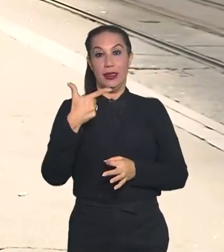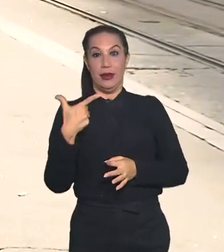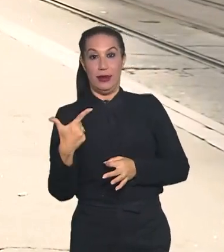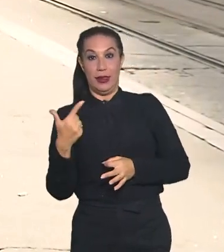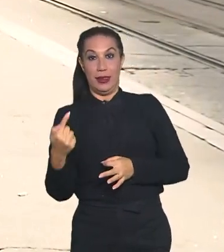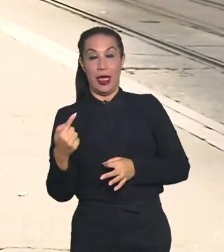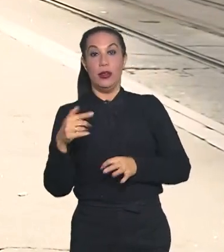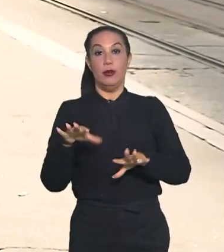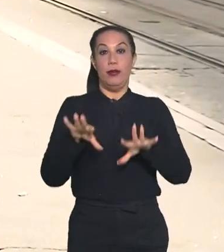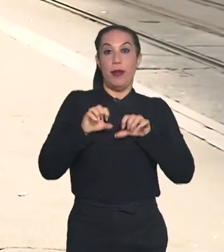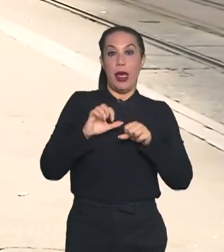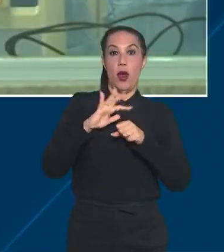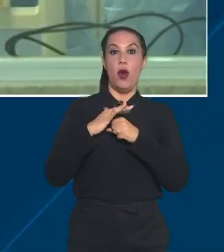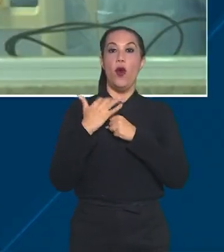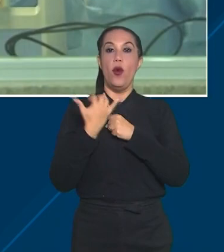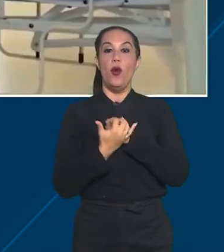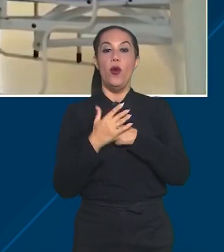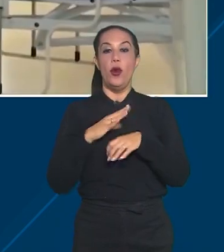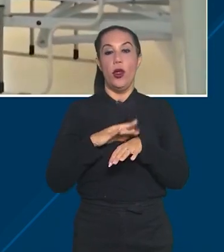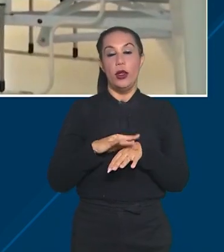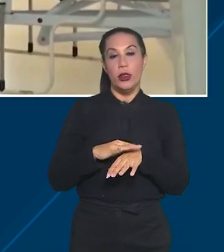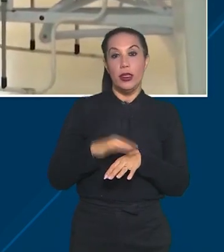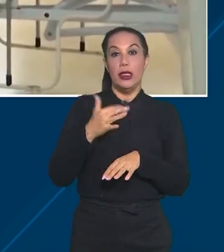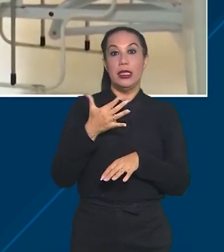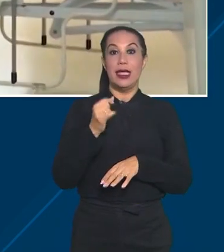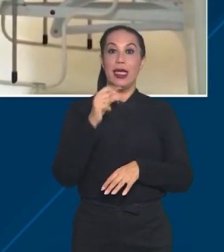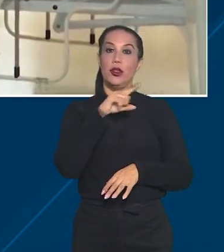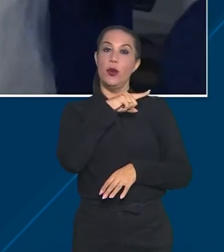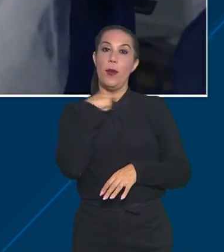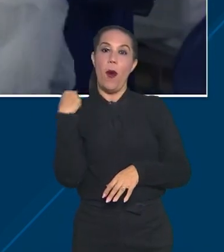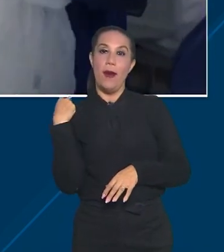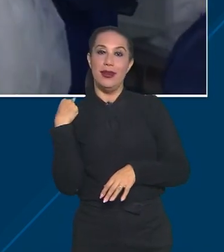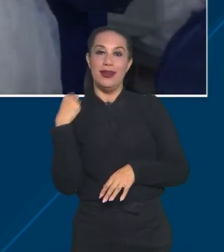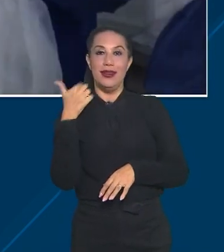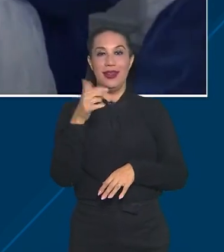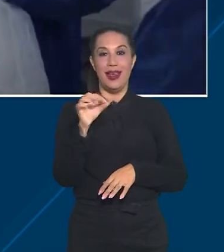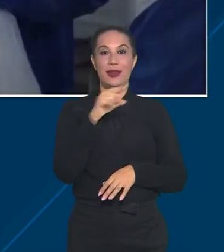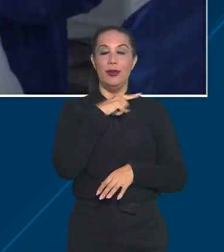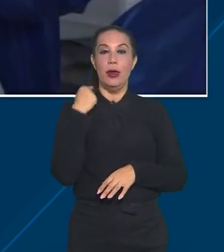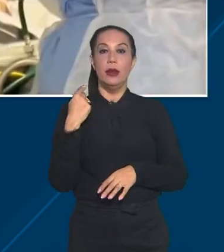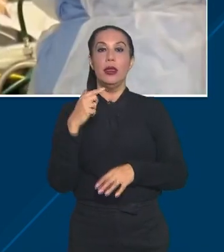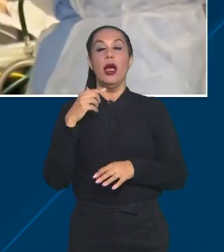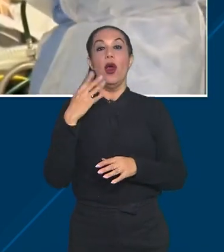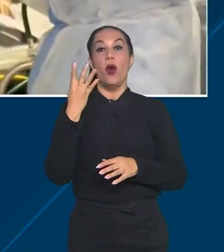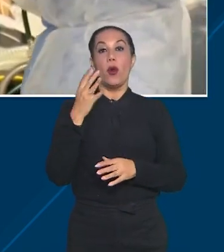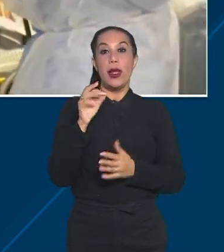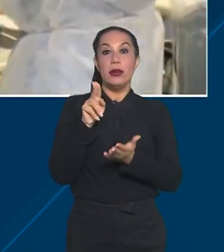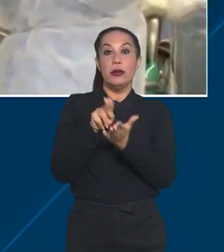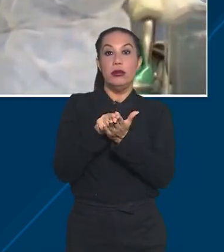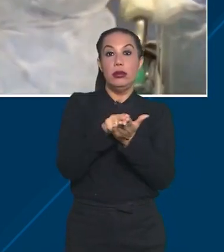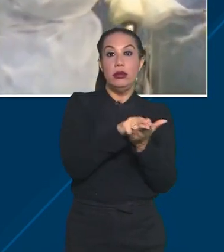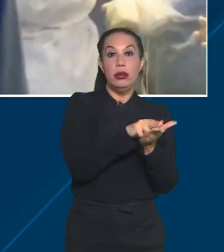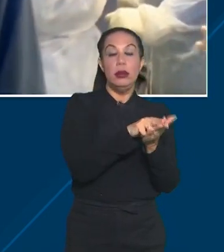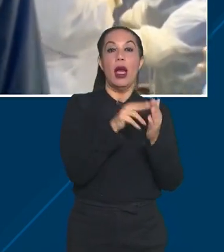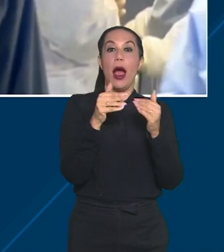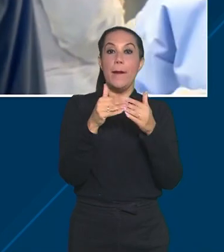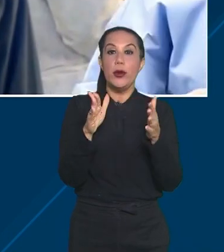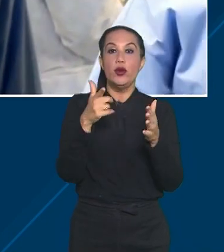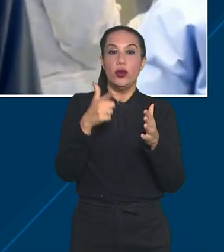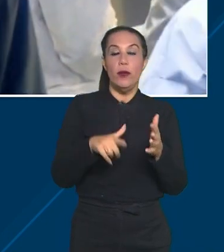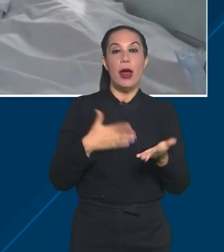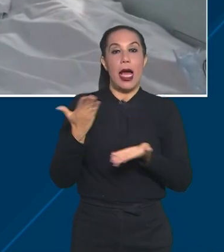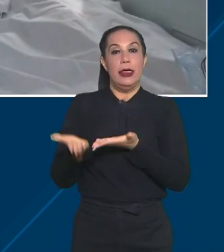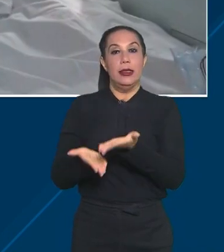5.727 casos novos da doença, com 10 mortes. Nos últimos dias, 40 leitos foram reabertos para atender aos pacientes